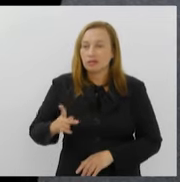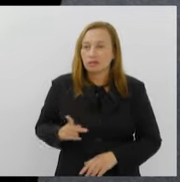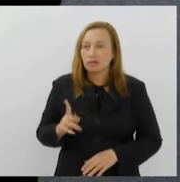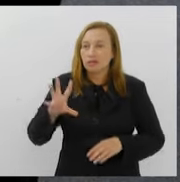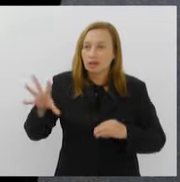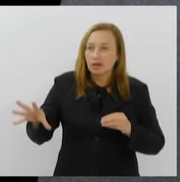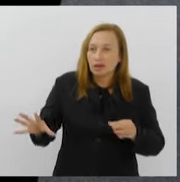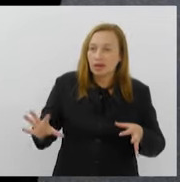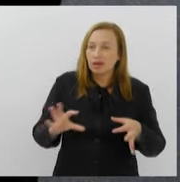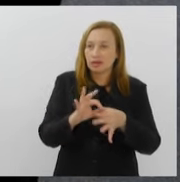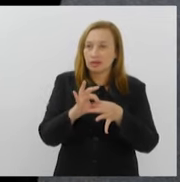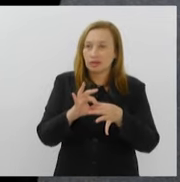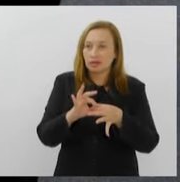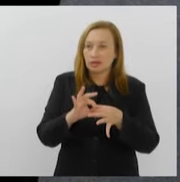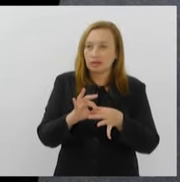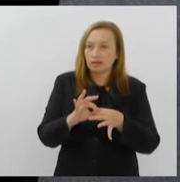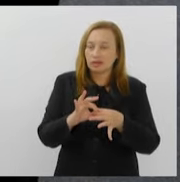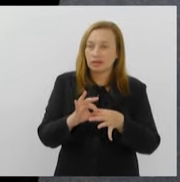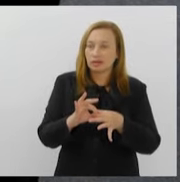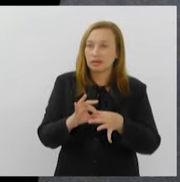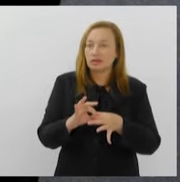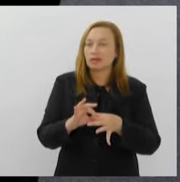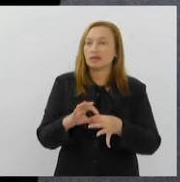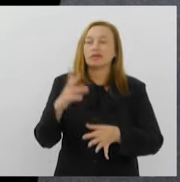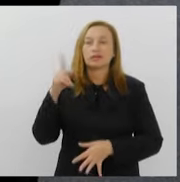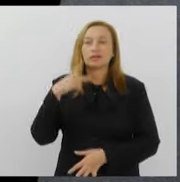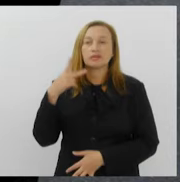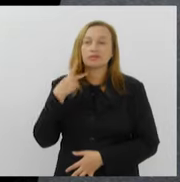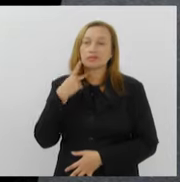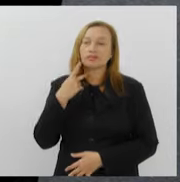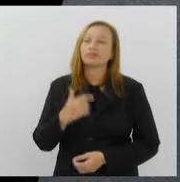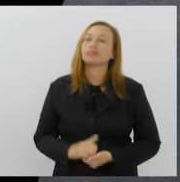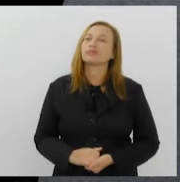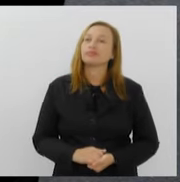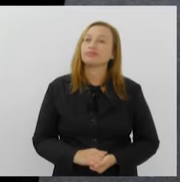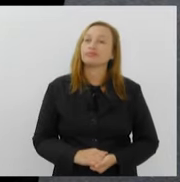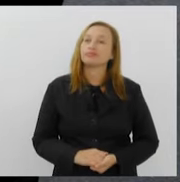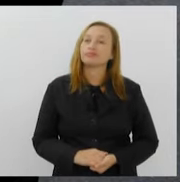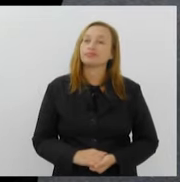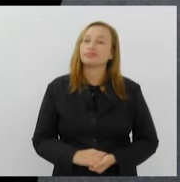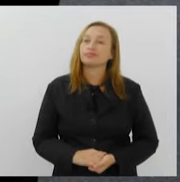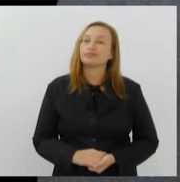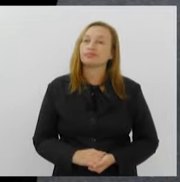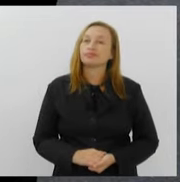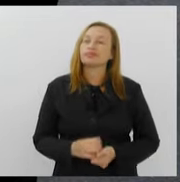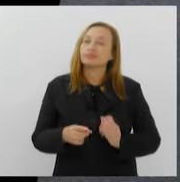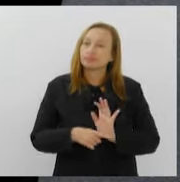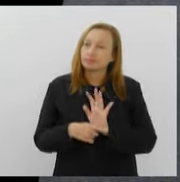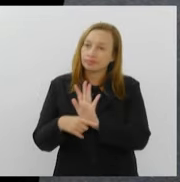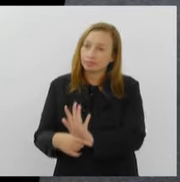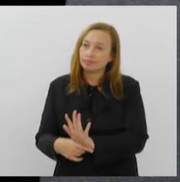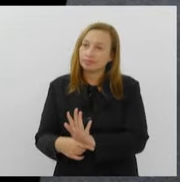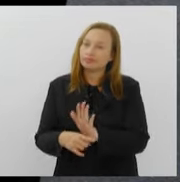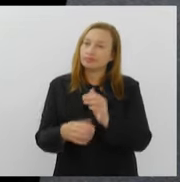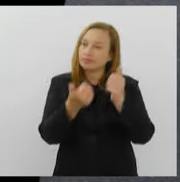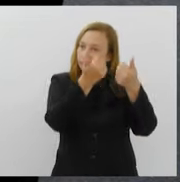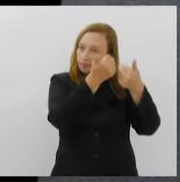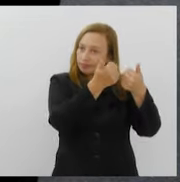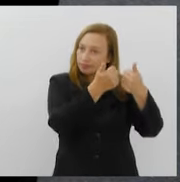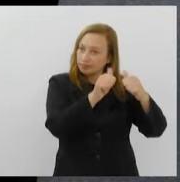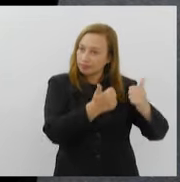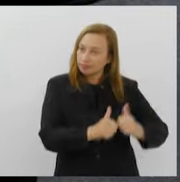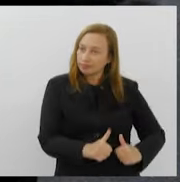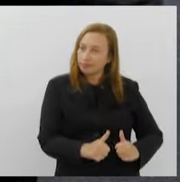presença qualificada da nossa Procuradoria, sem dúvida nenhuma, contribuíram para a análise daqueles